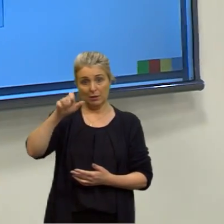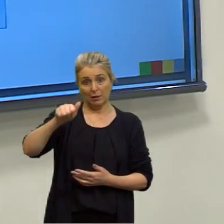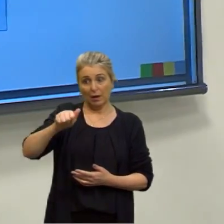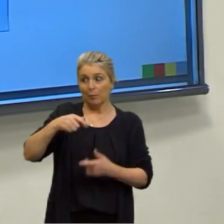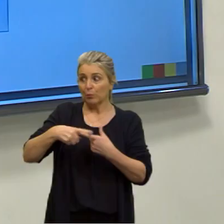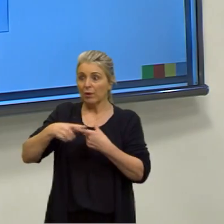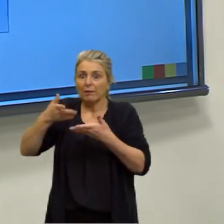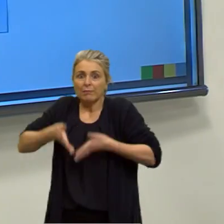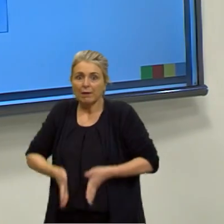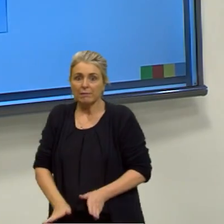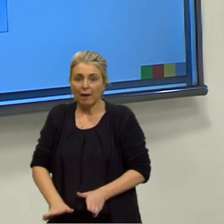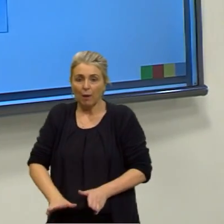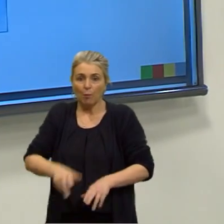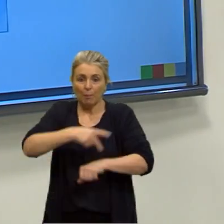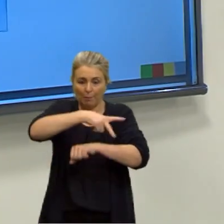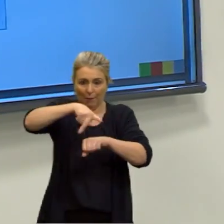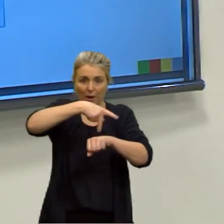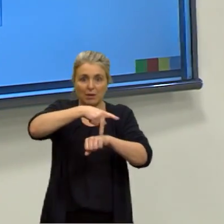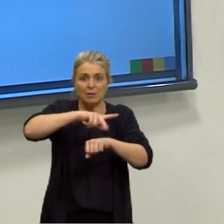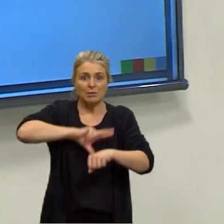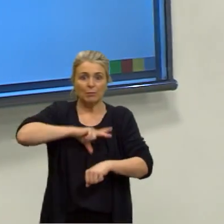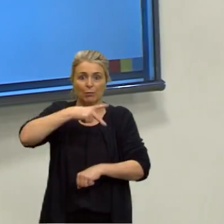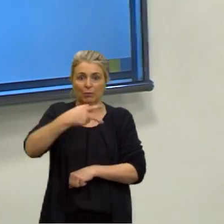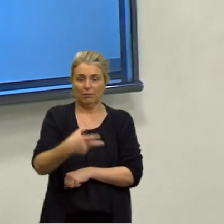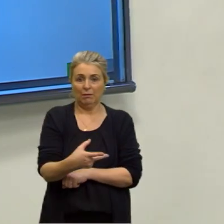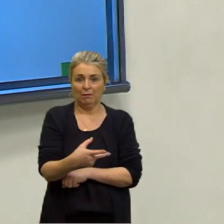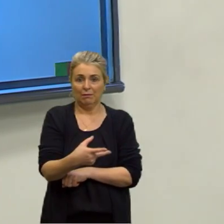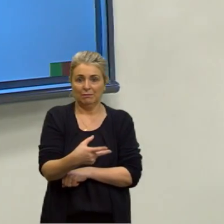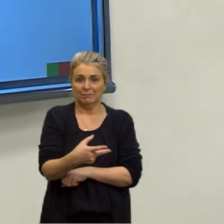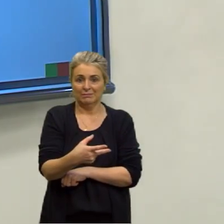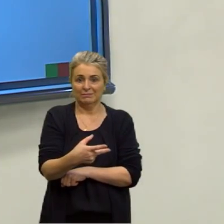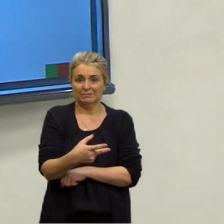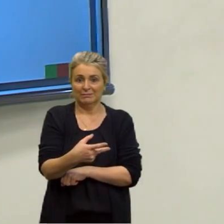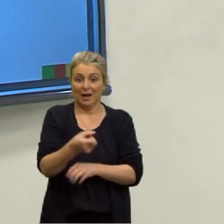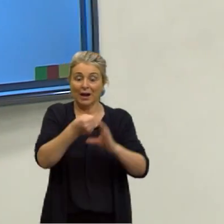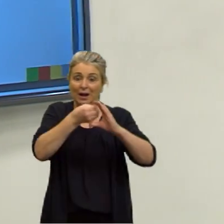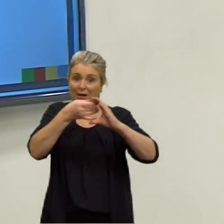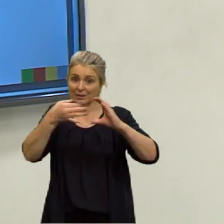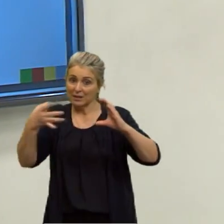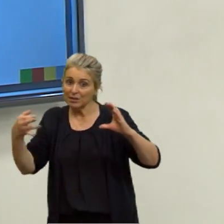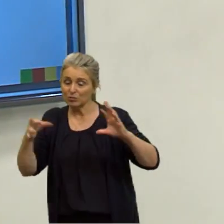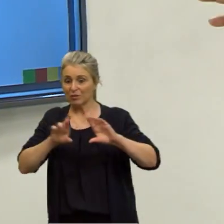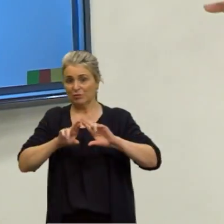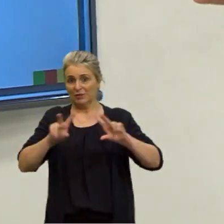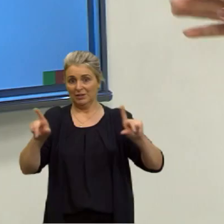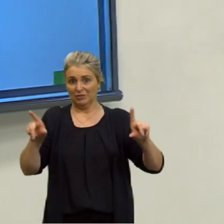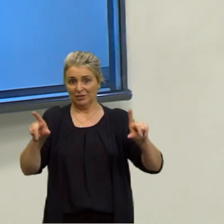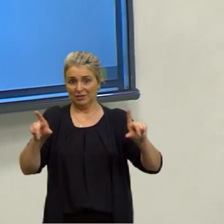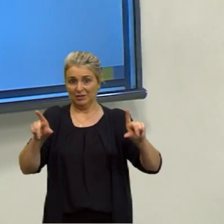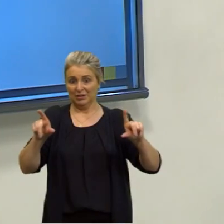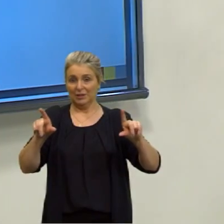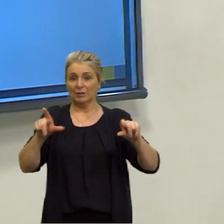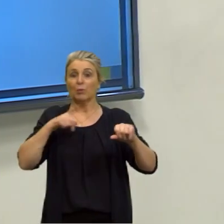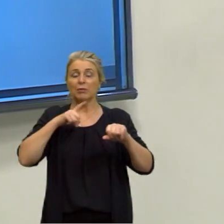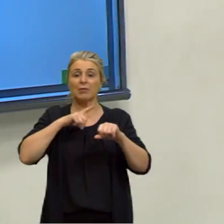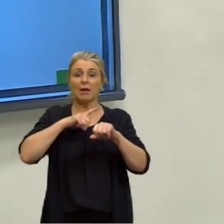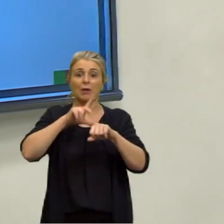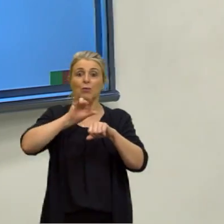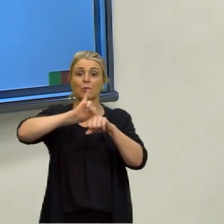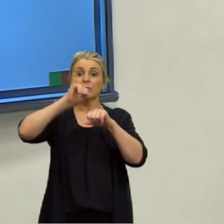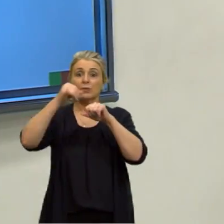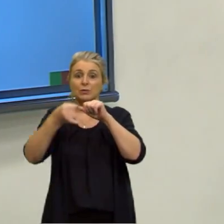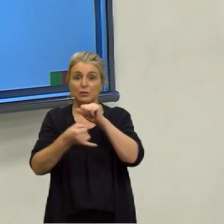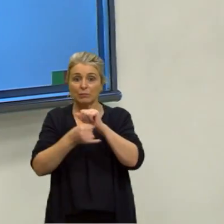funcionar como uma caracterização a desse substantivo e ali então a gente vai ter uma locução adjetiva que não